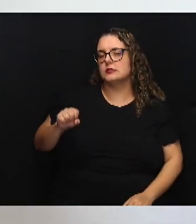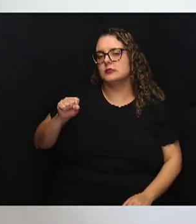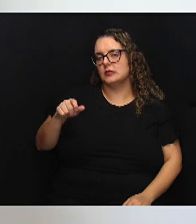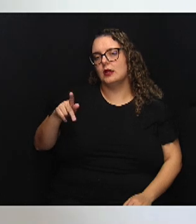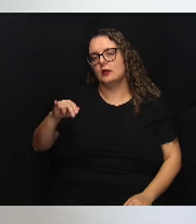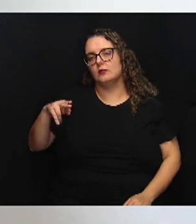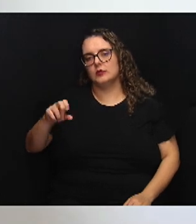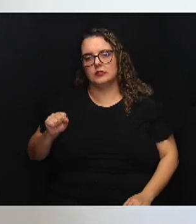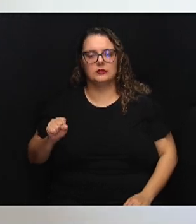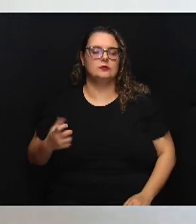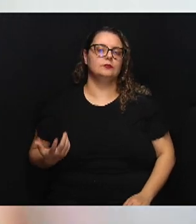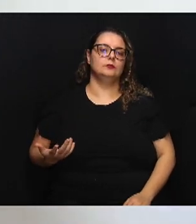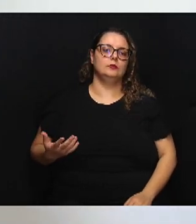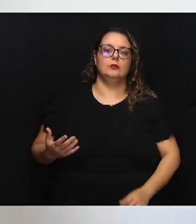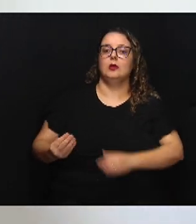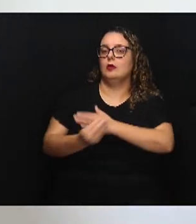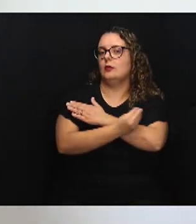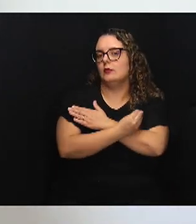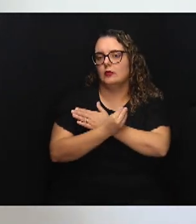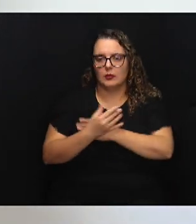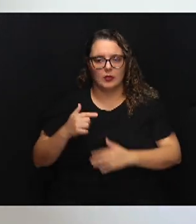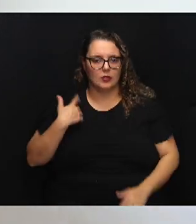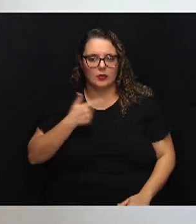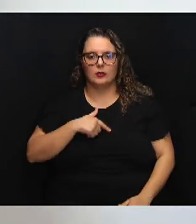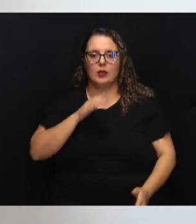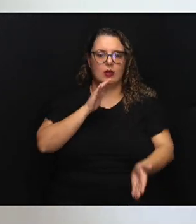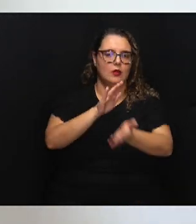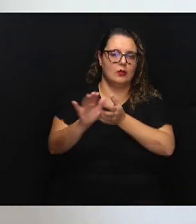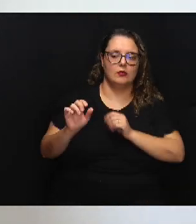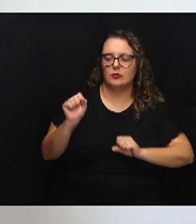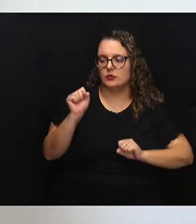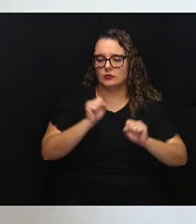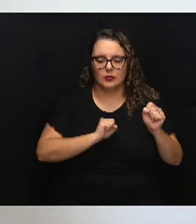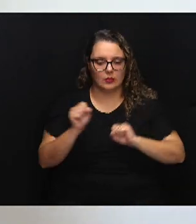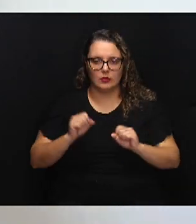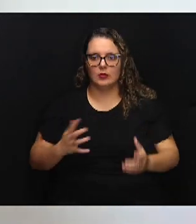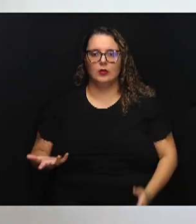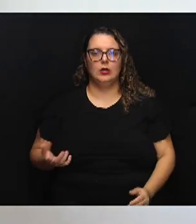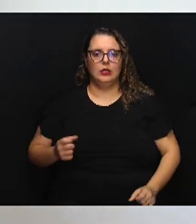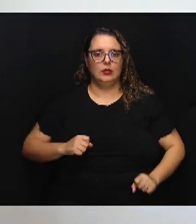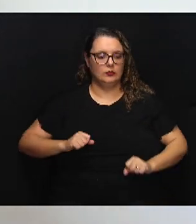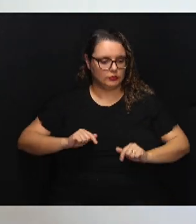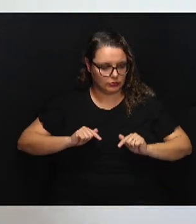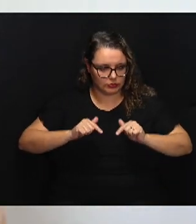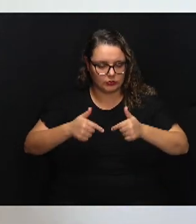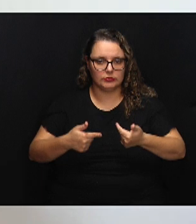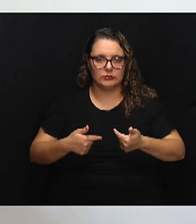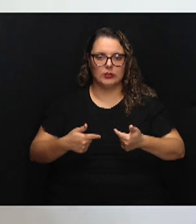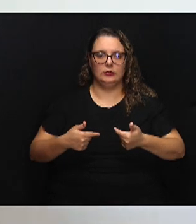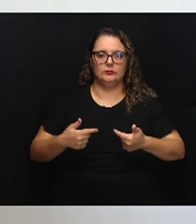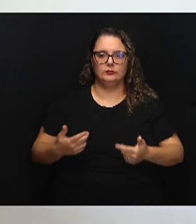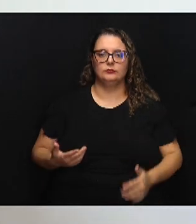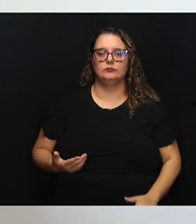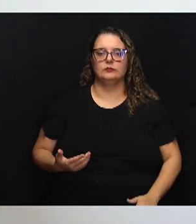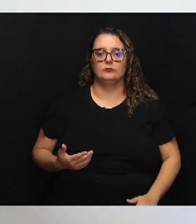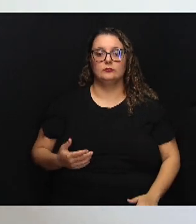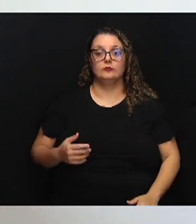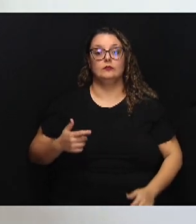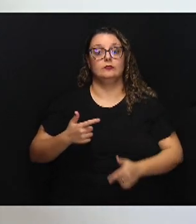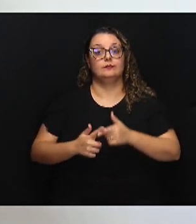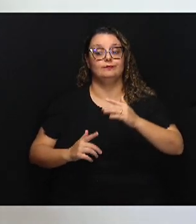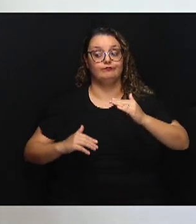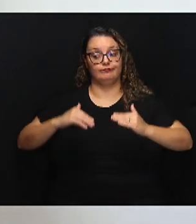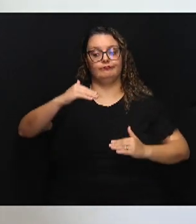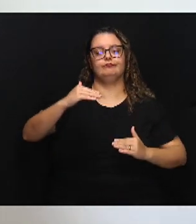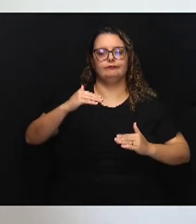ajudar a gente a fugir, a lutar, a se planejar, enfim. O problema é quando esse medo ele está em desequilíbrio